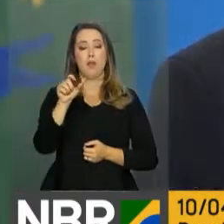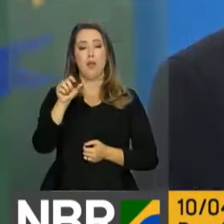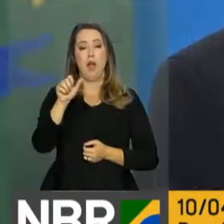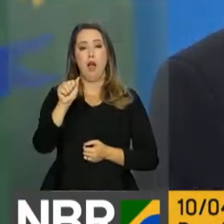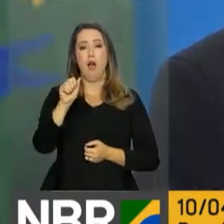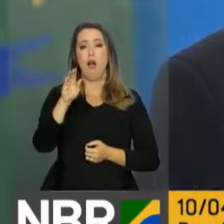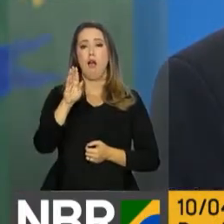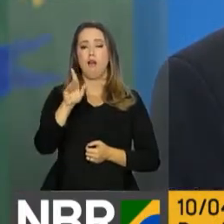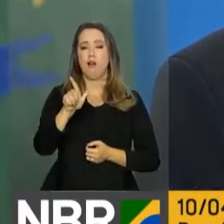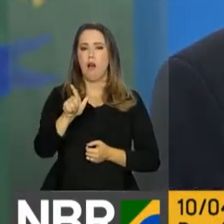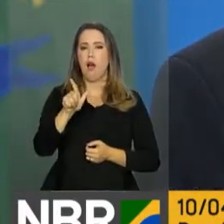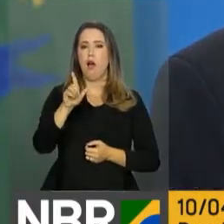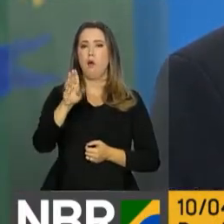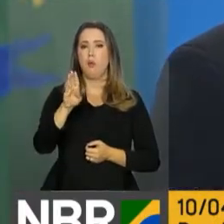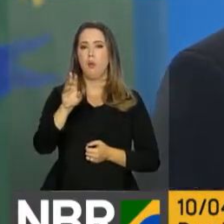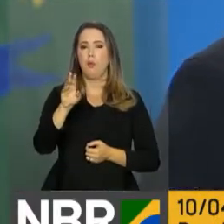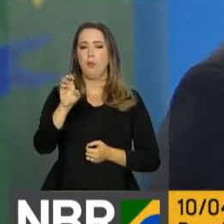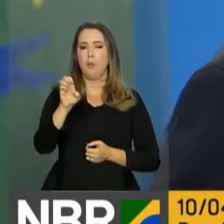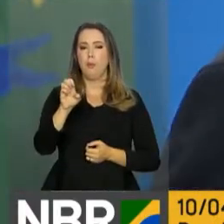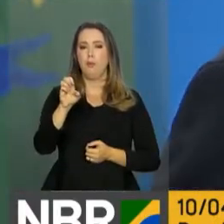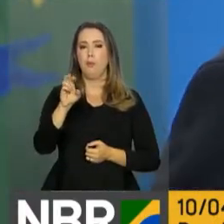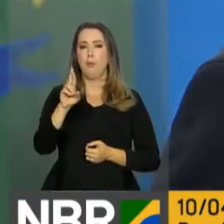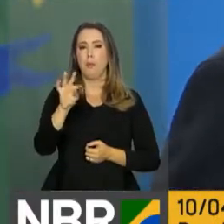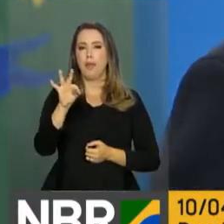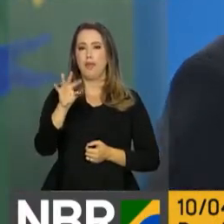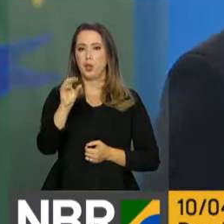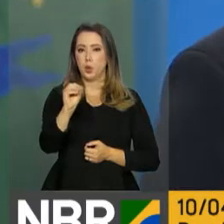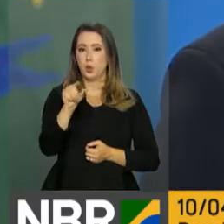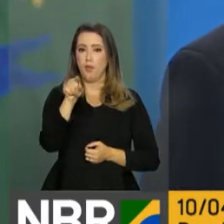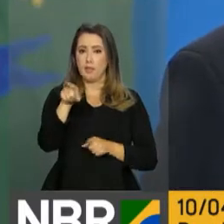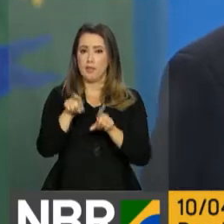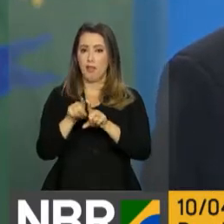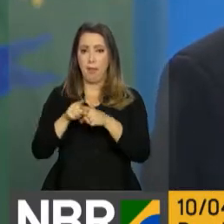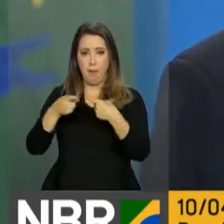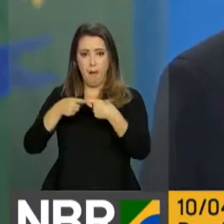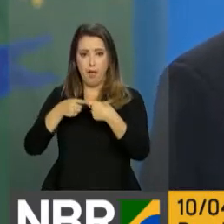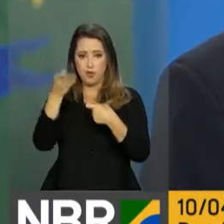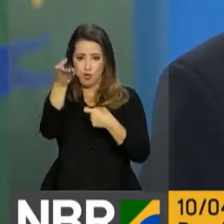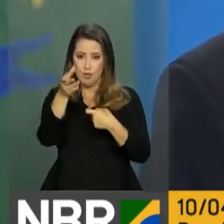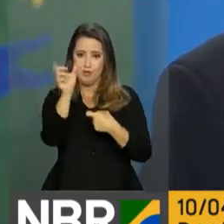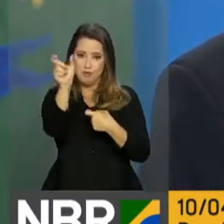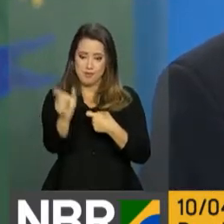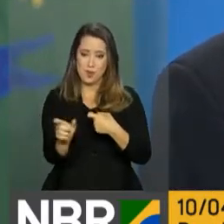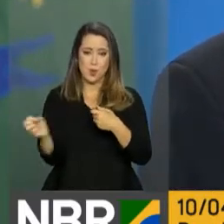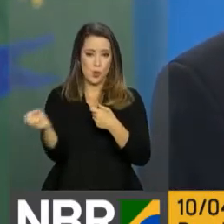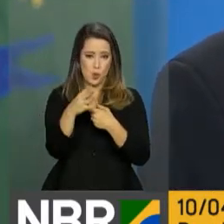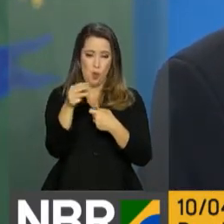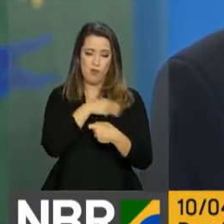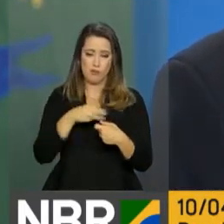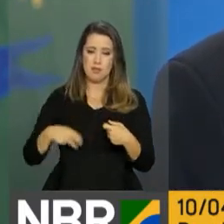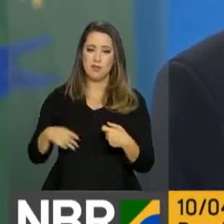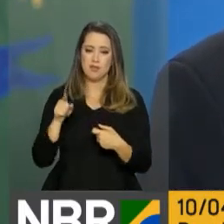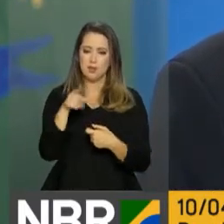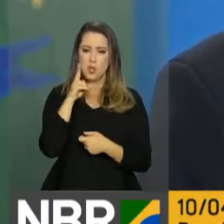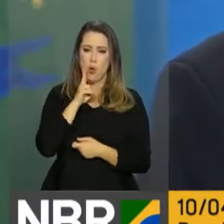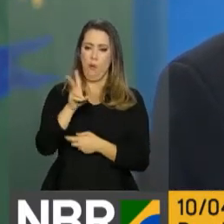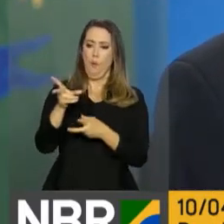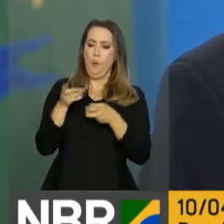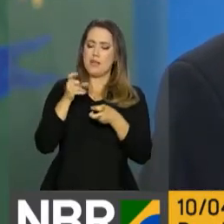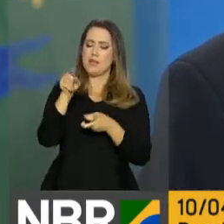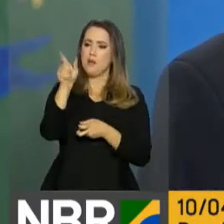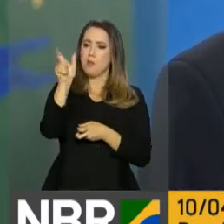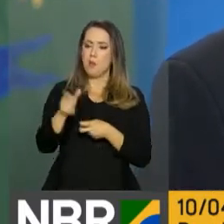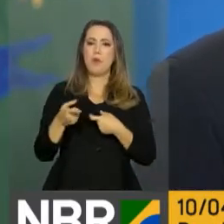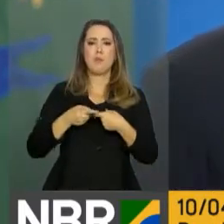tal como seu antecessor, você também é médico. E o que sempre verifico é que os médicos